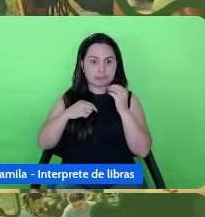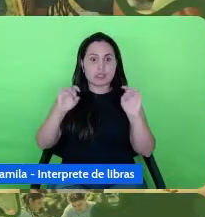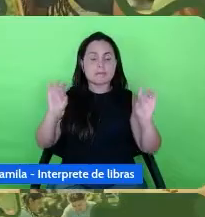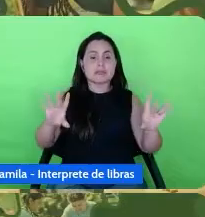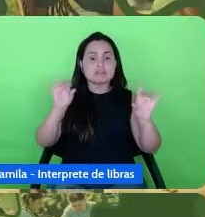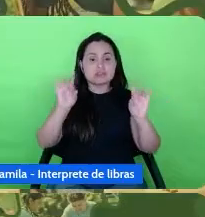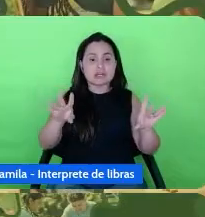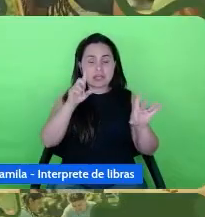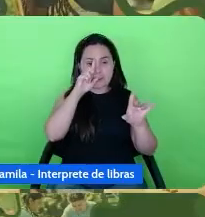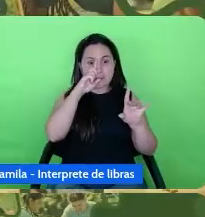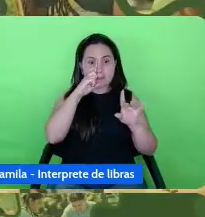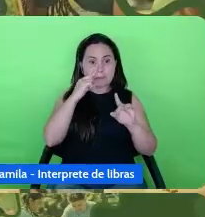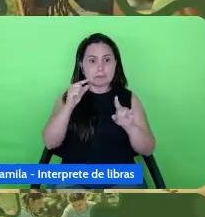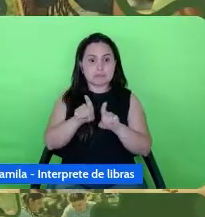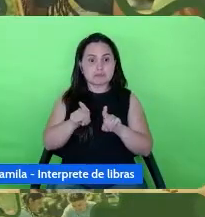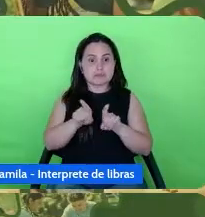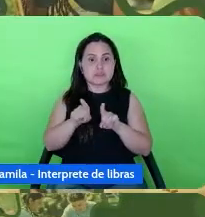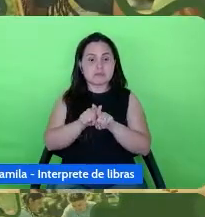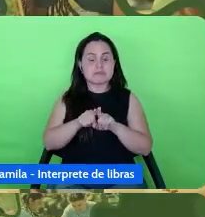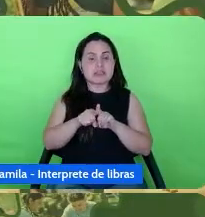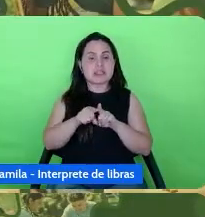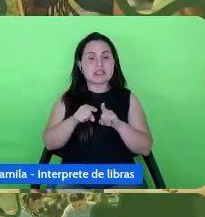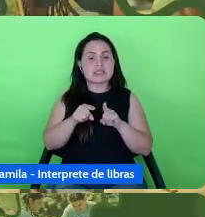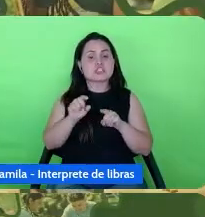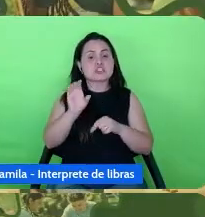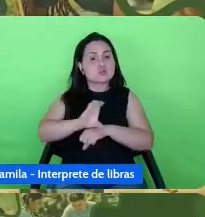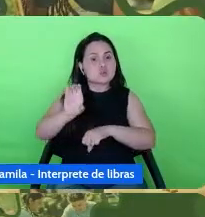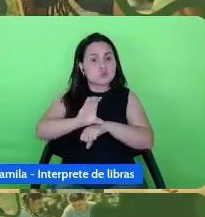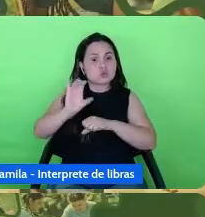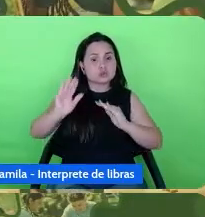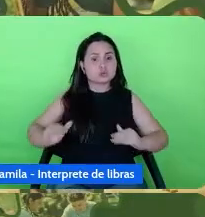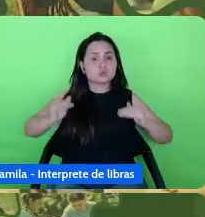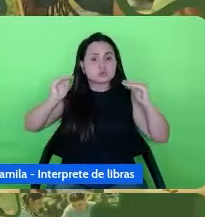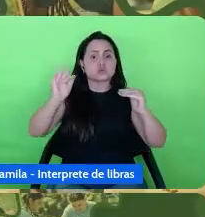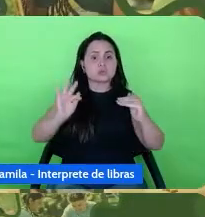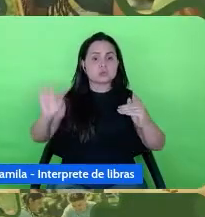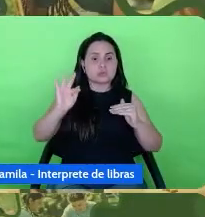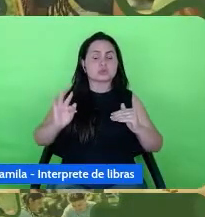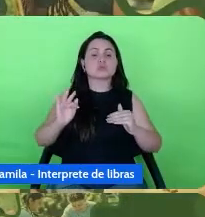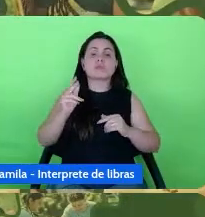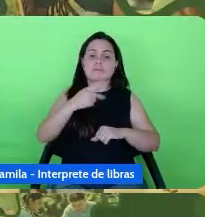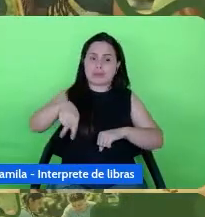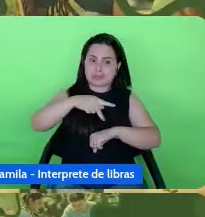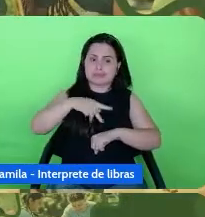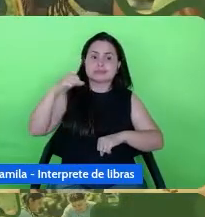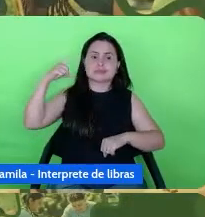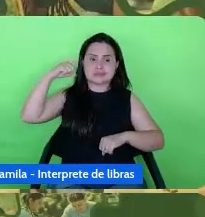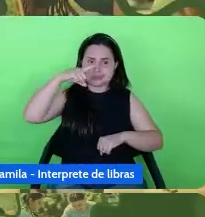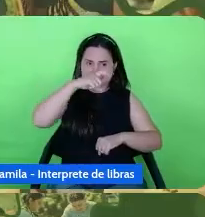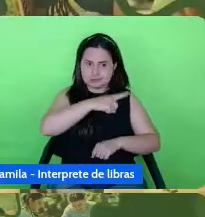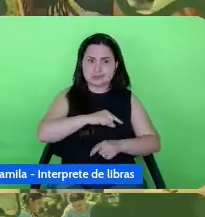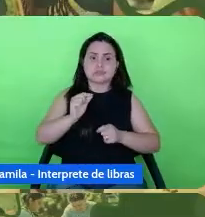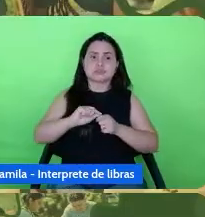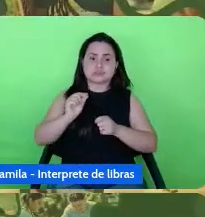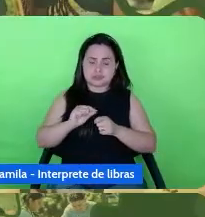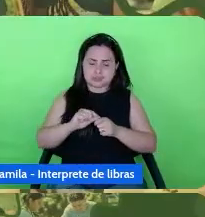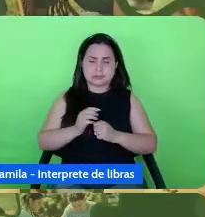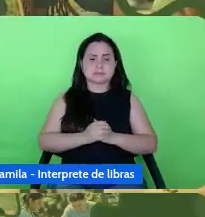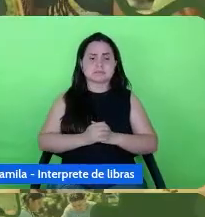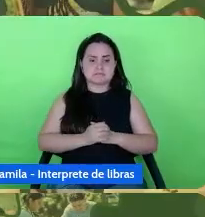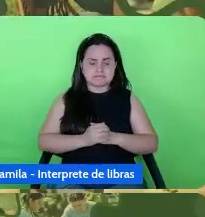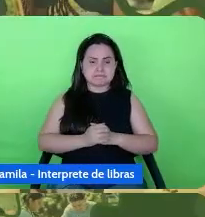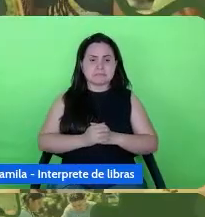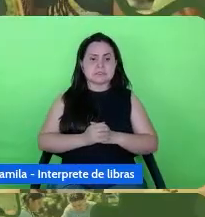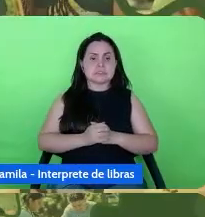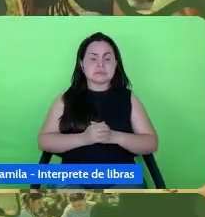tem a bênção de fazer um curso superior num país que é difícil para muitos e muitas fazerem curso superior. A gente